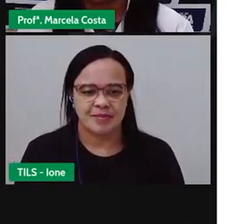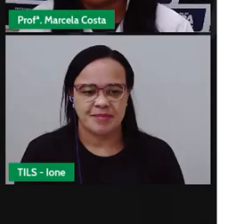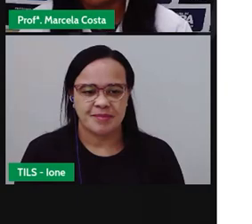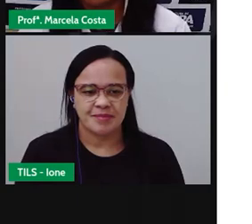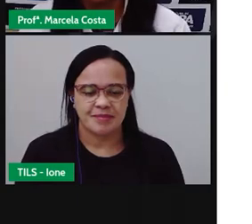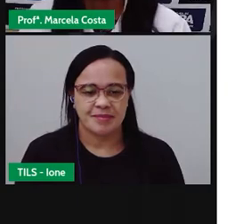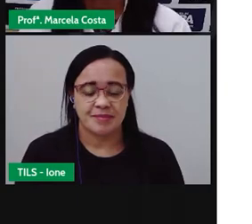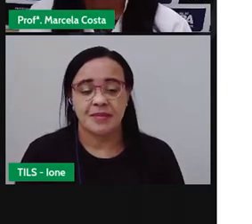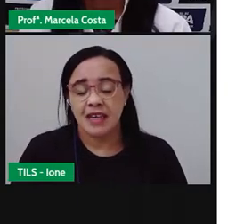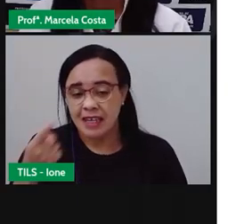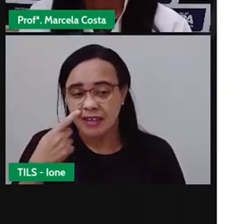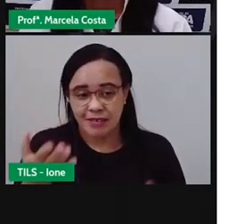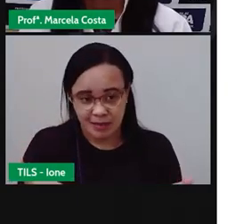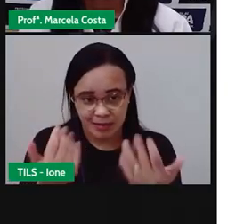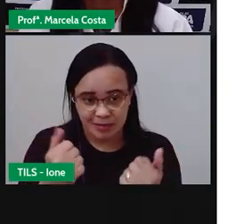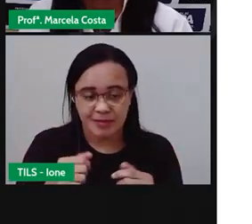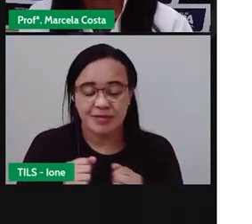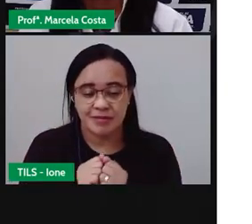Vamos ver?